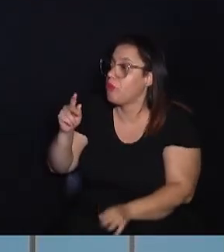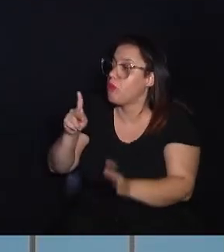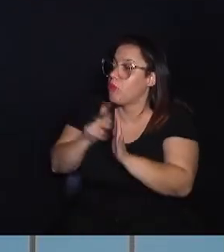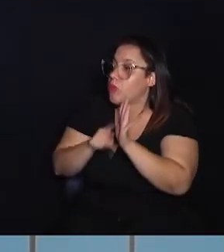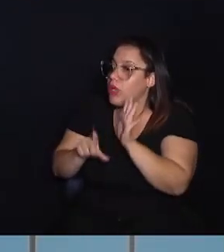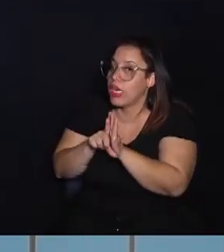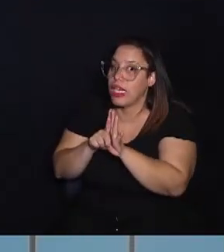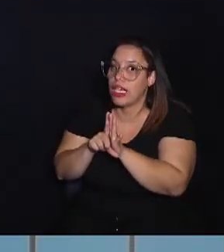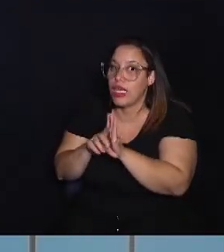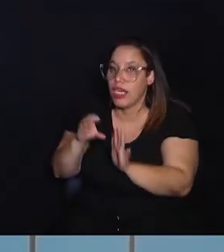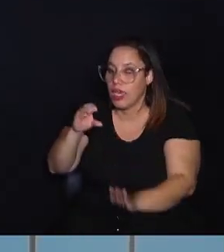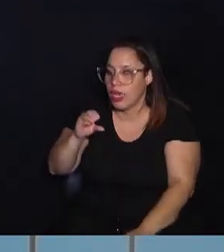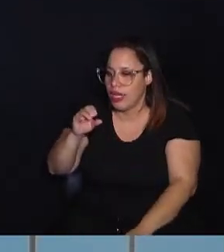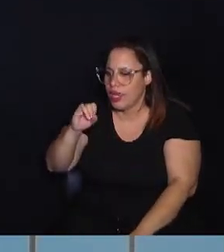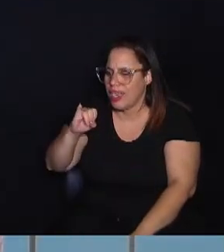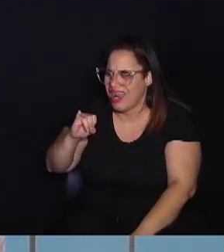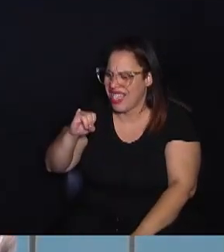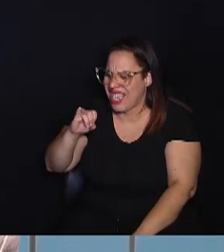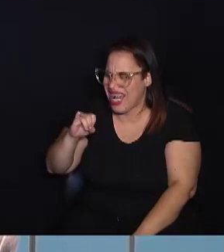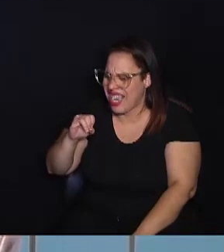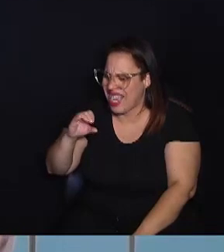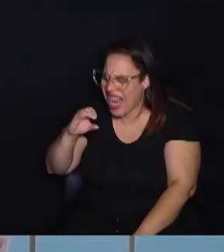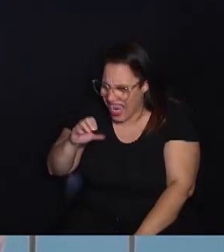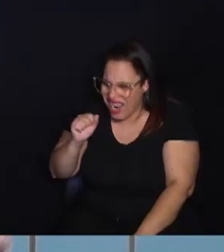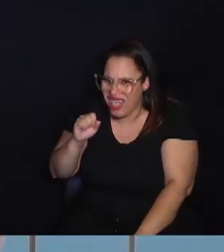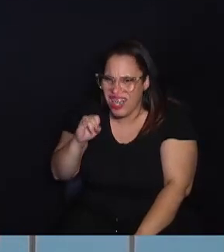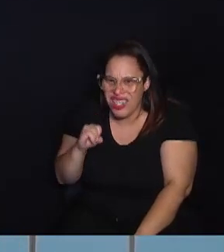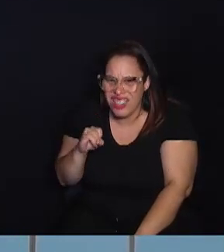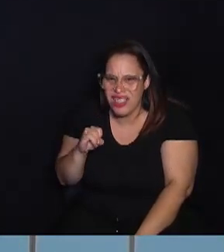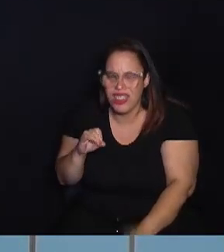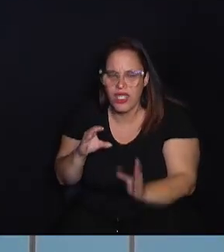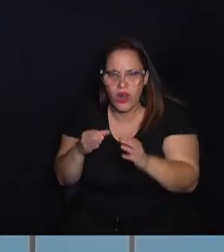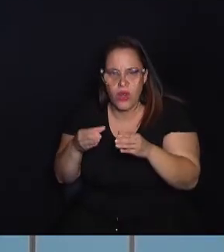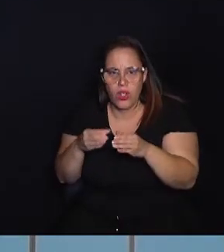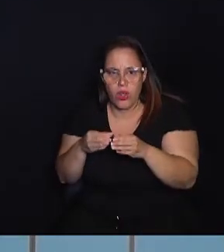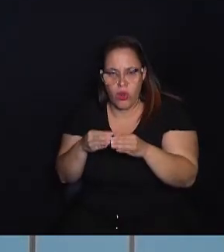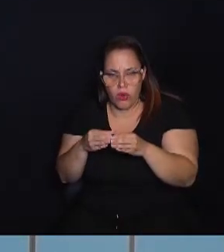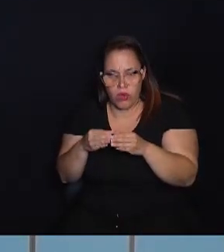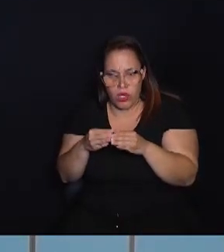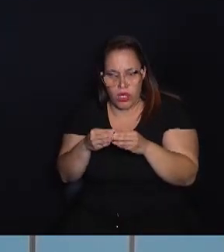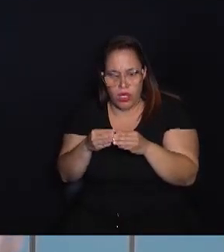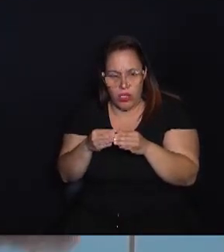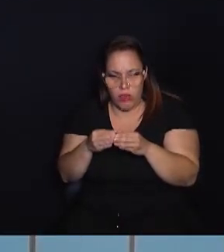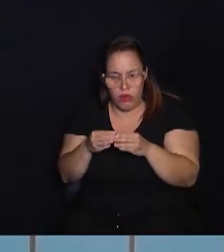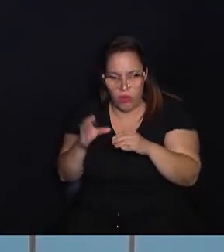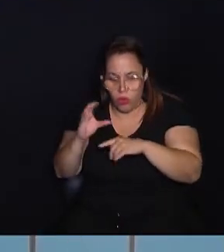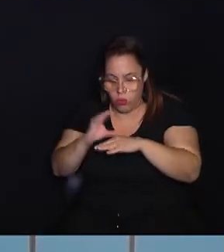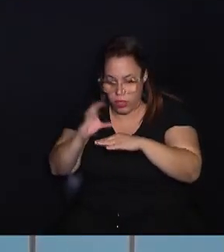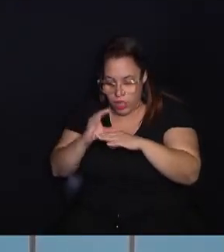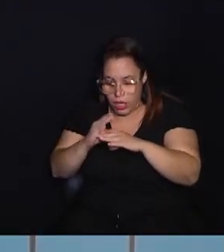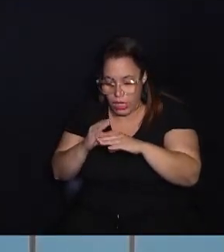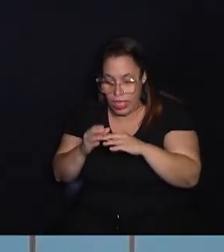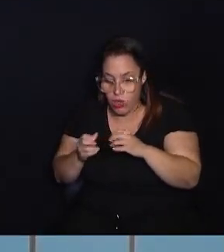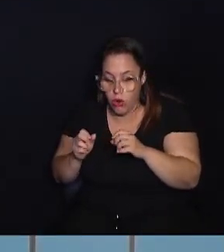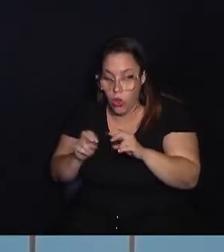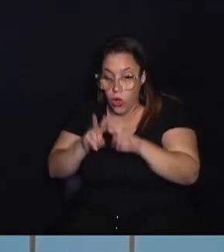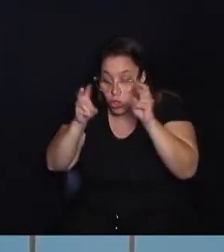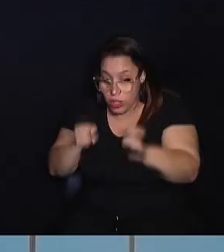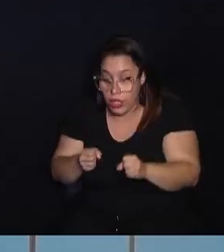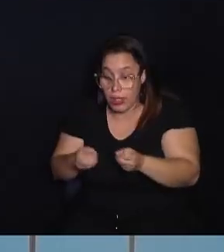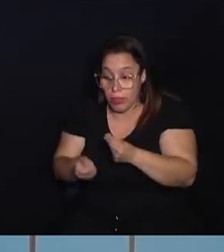No CAI, que é o Conselho de Assuntos Econômicos. Ou seja, já estavam vendo não a fala